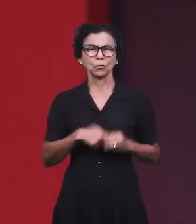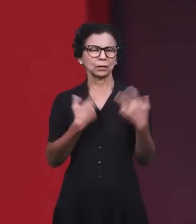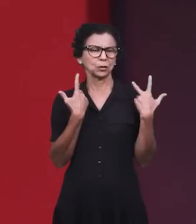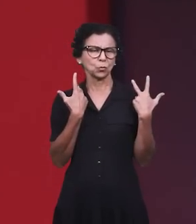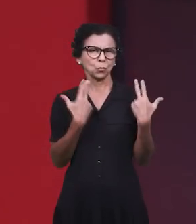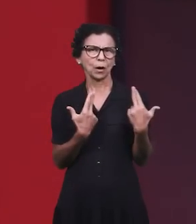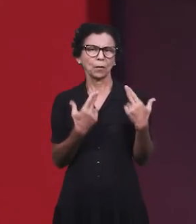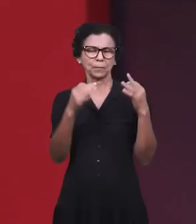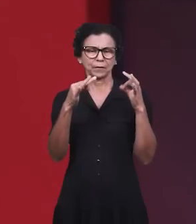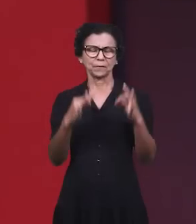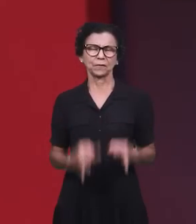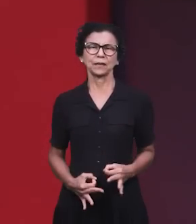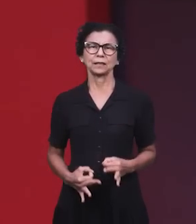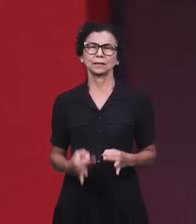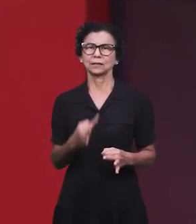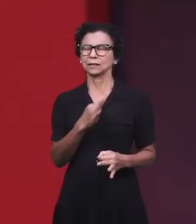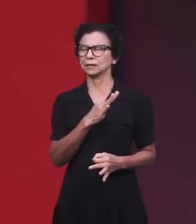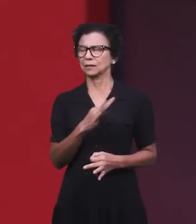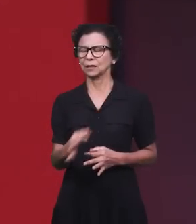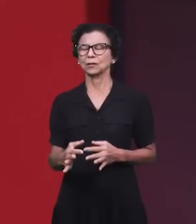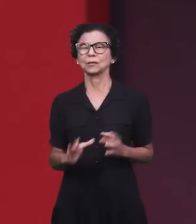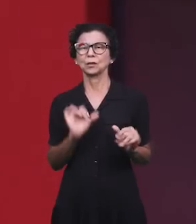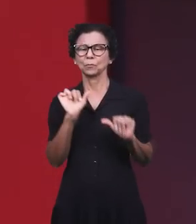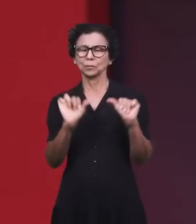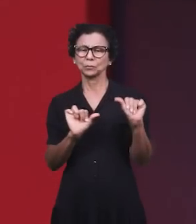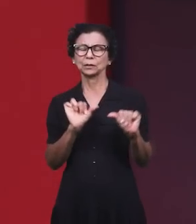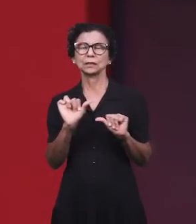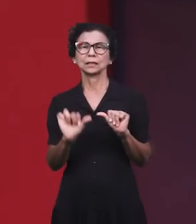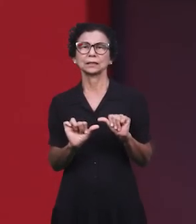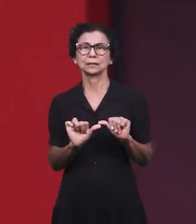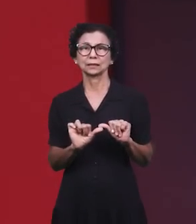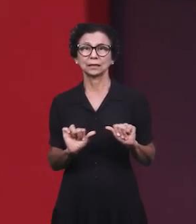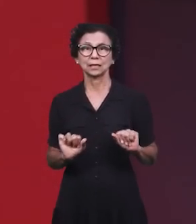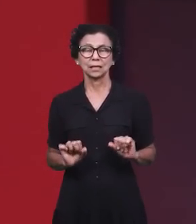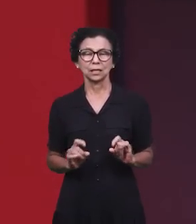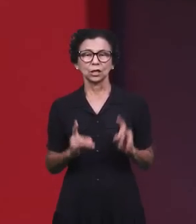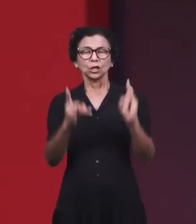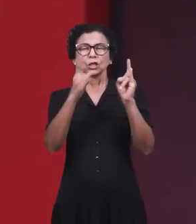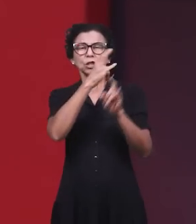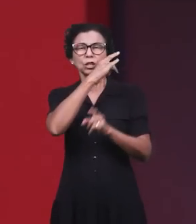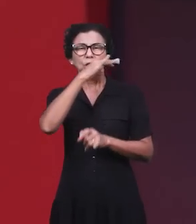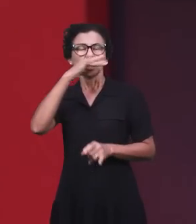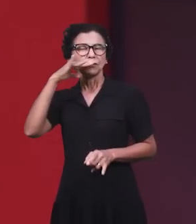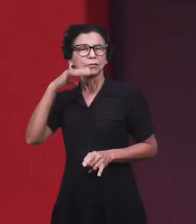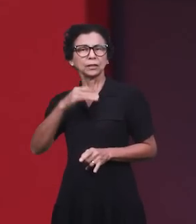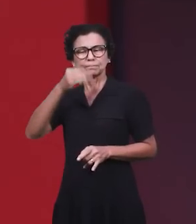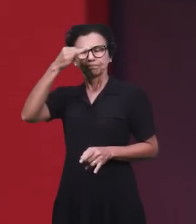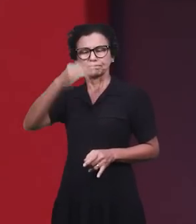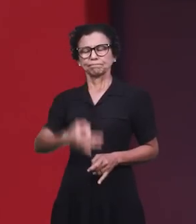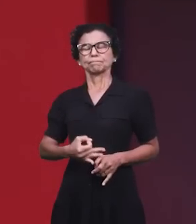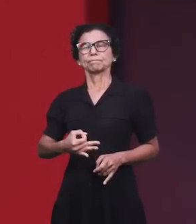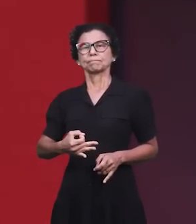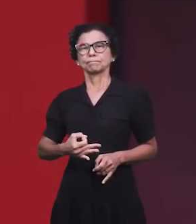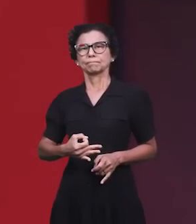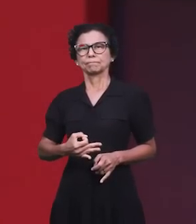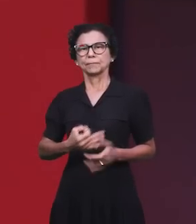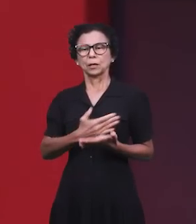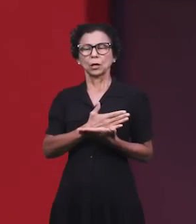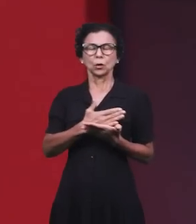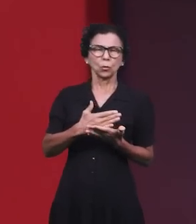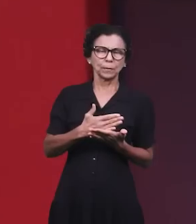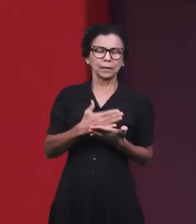construída, edificada, ela tem um nível de desempenho excelente. Quando você intervém com a primeira manutenção, seja ela